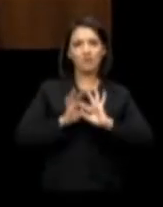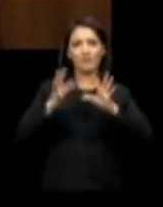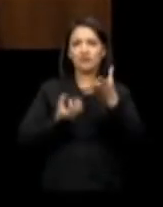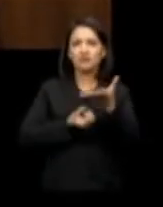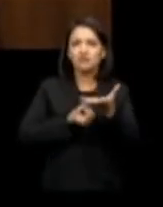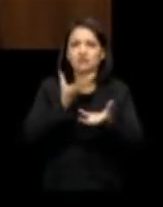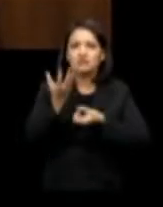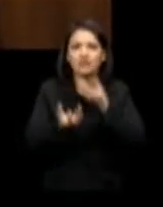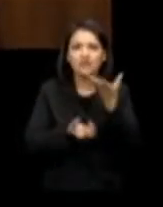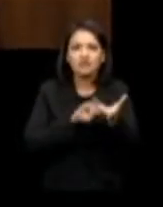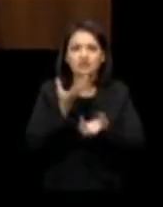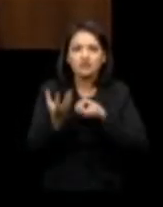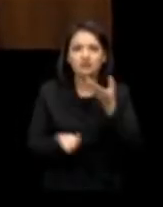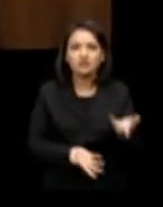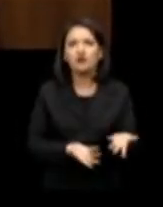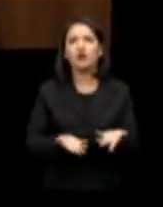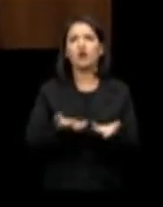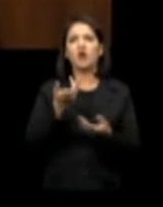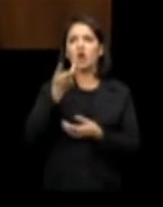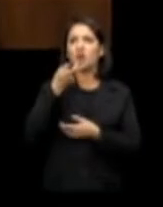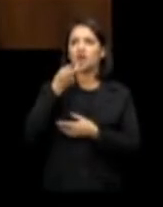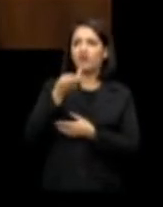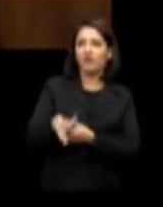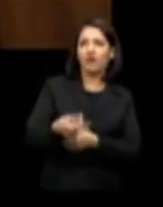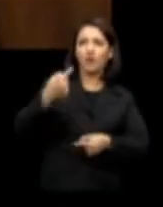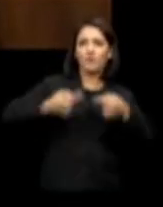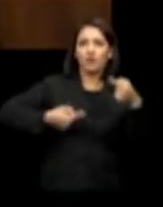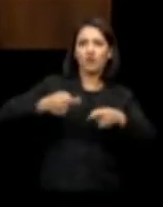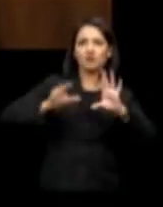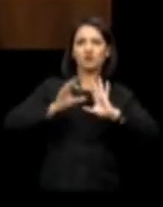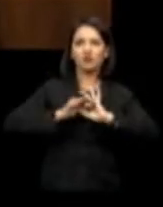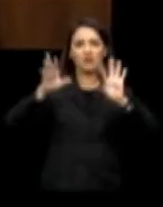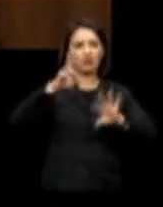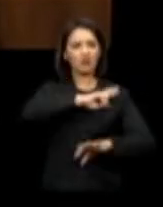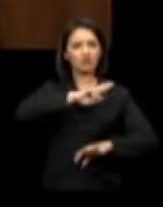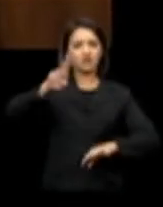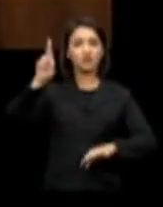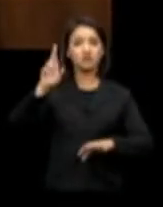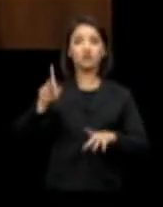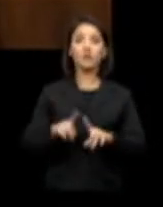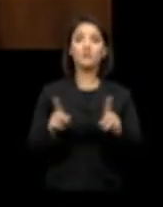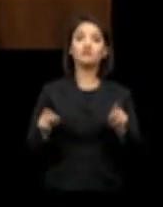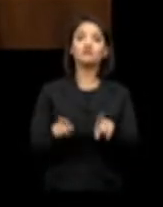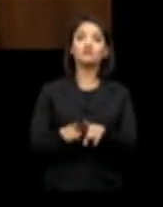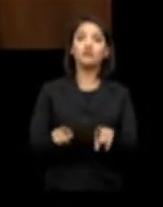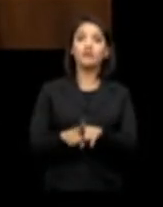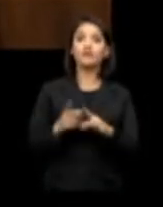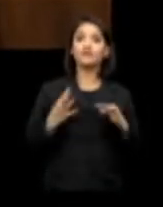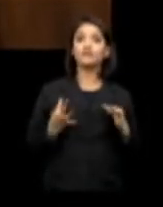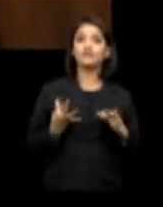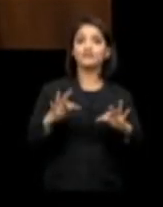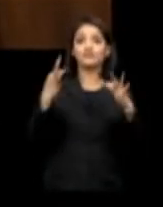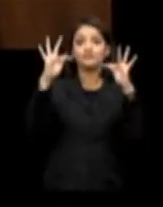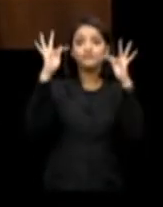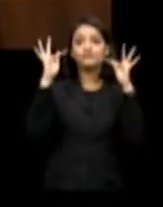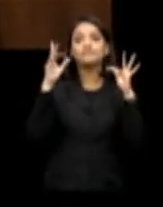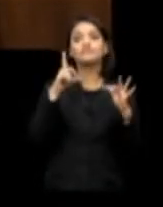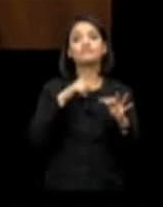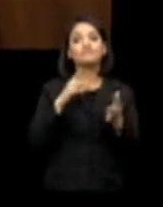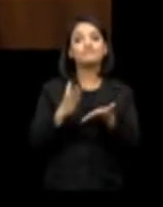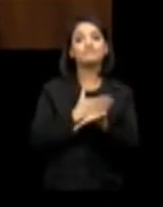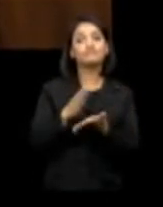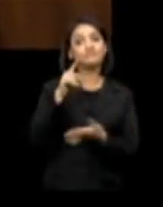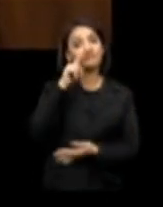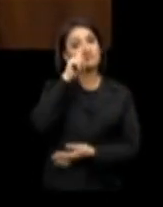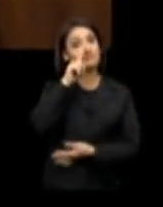manifestação política e de liberdade religiosa, verifique-se que esses mesmos avanços tecnológicos suscitam